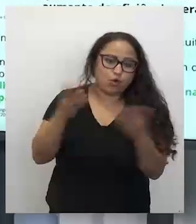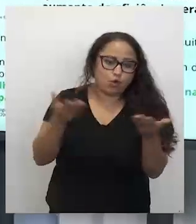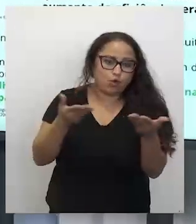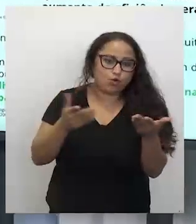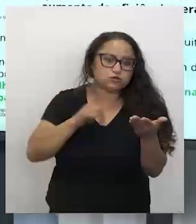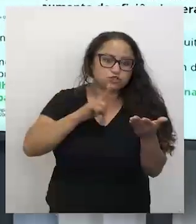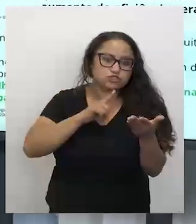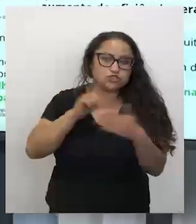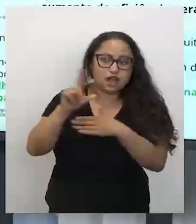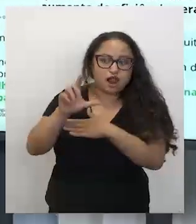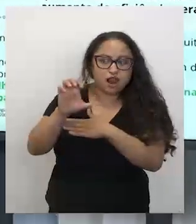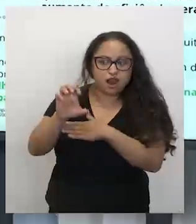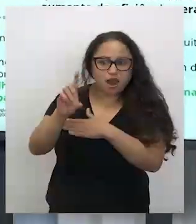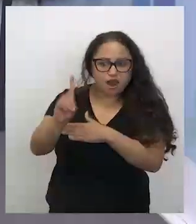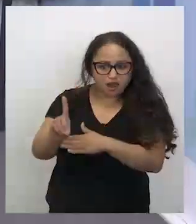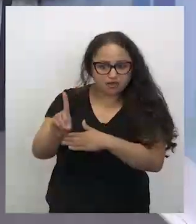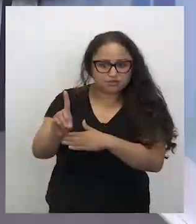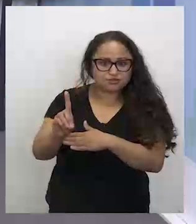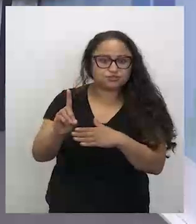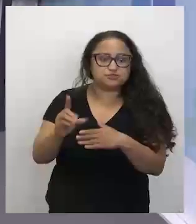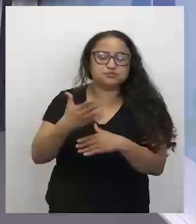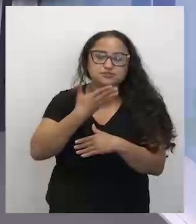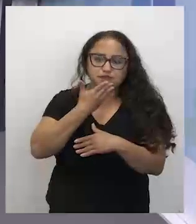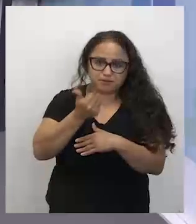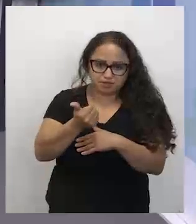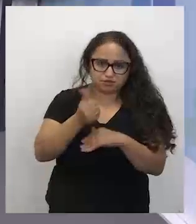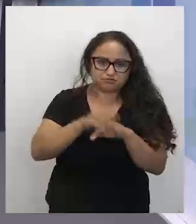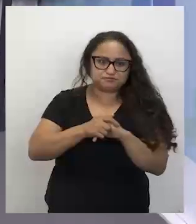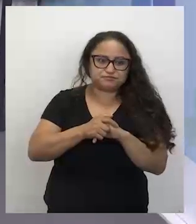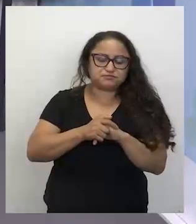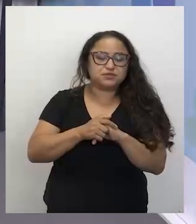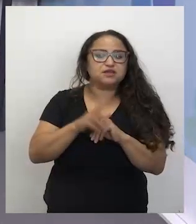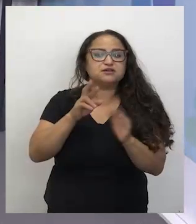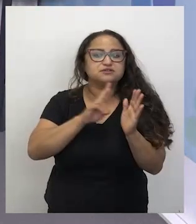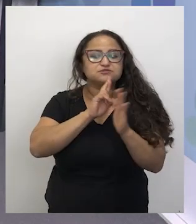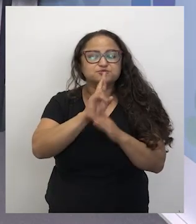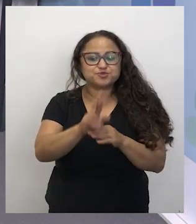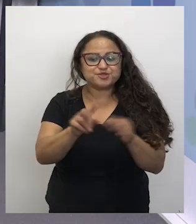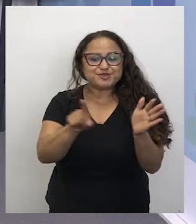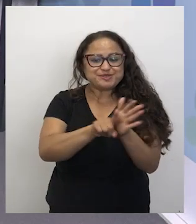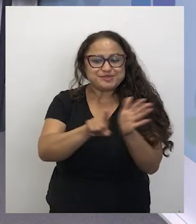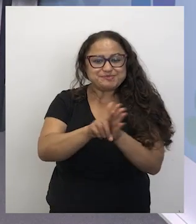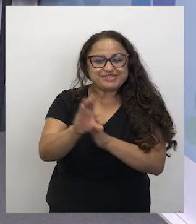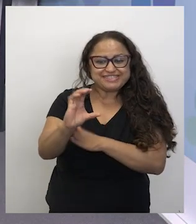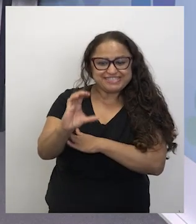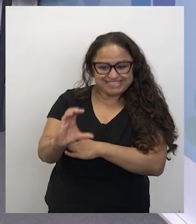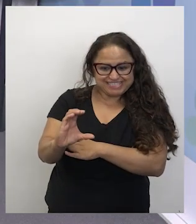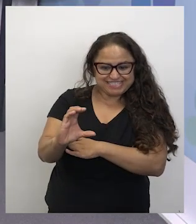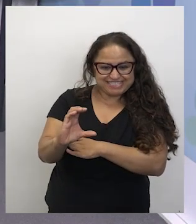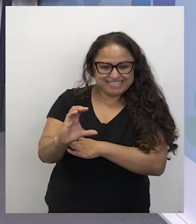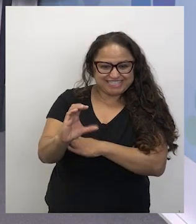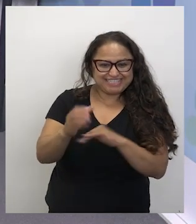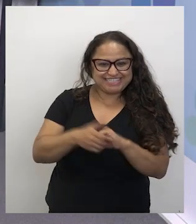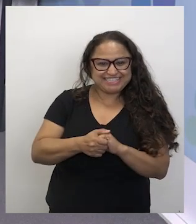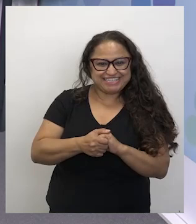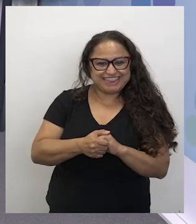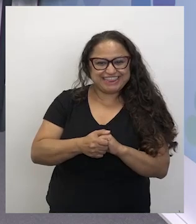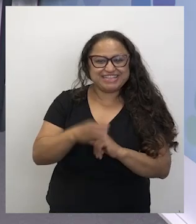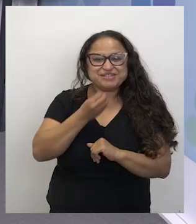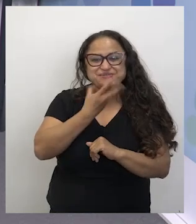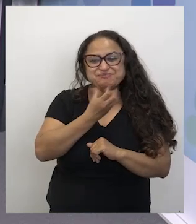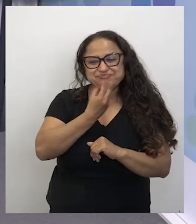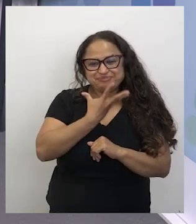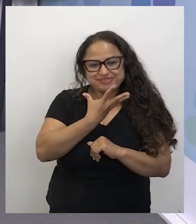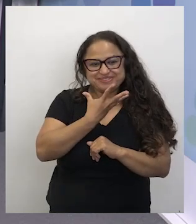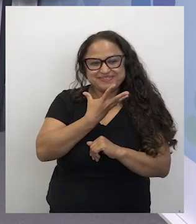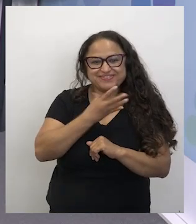LED, né, Giba? É. Os alunos da Anguera também responderam C. O pessoal aí respondendo também, né, com a gente, né? O Muito professor bom. Orlando Giríbola,